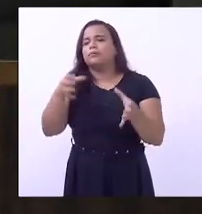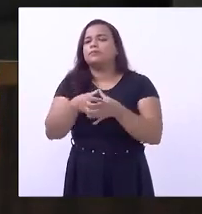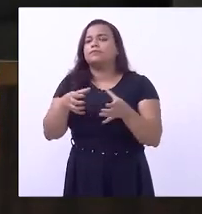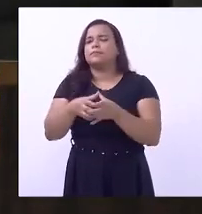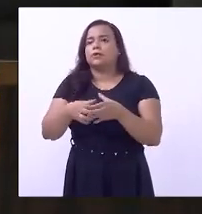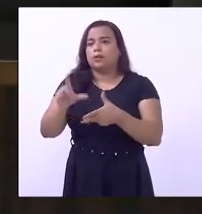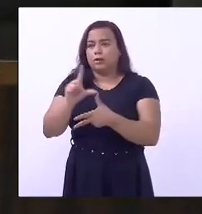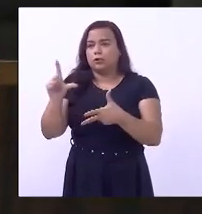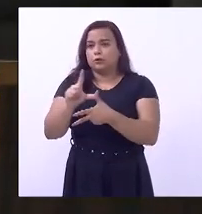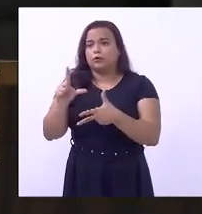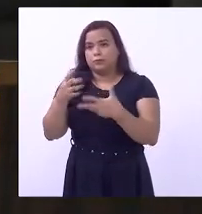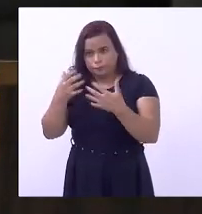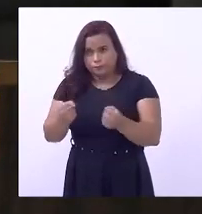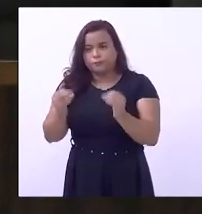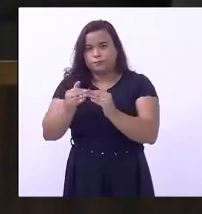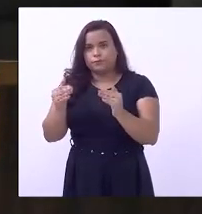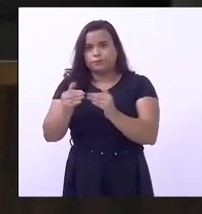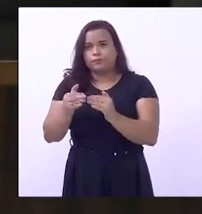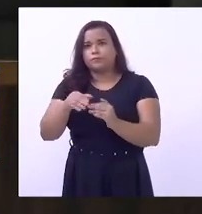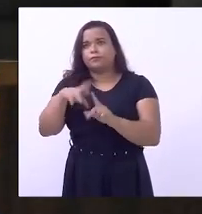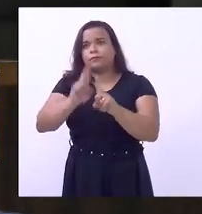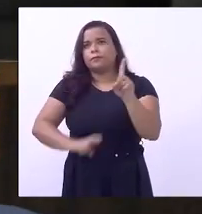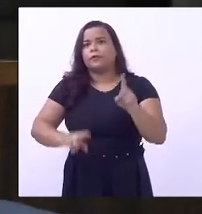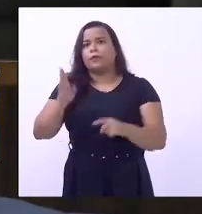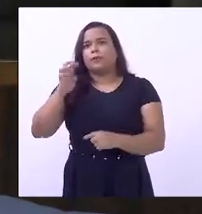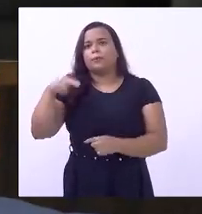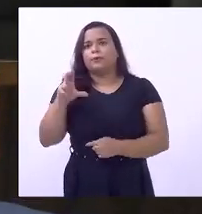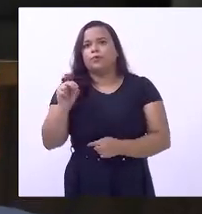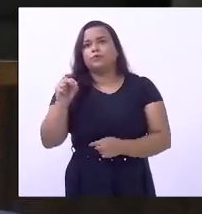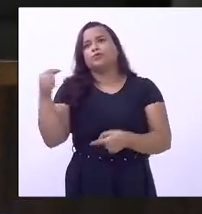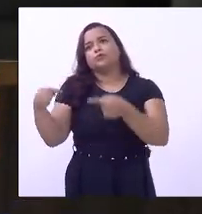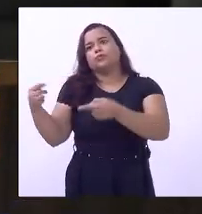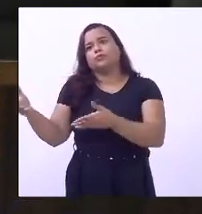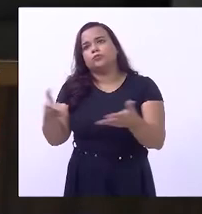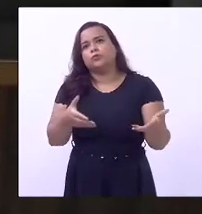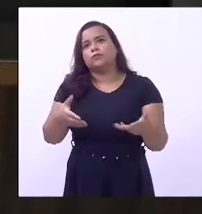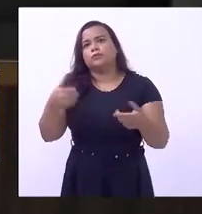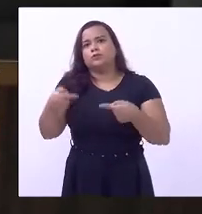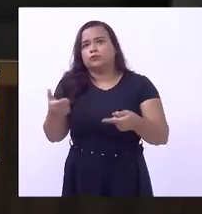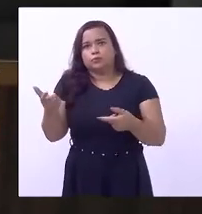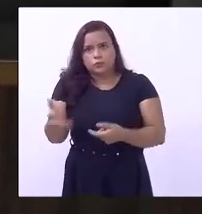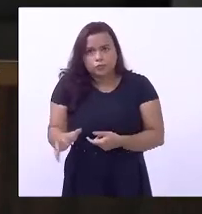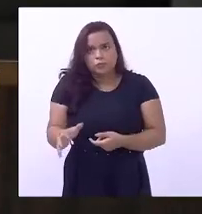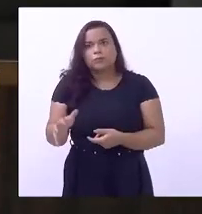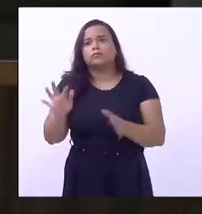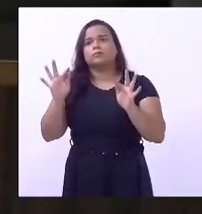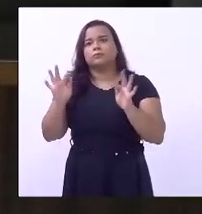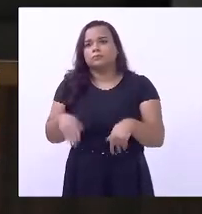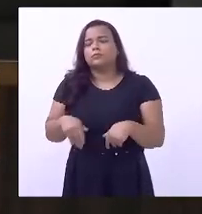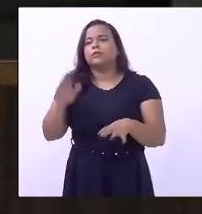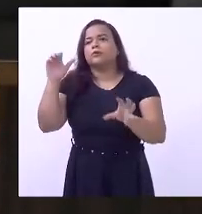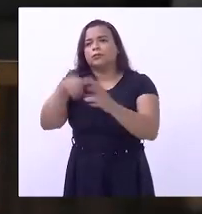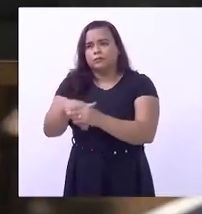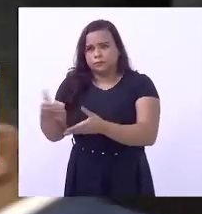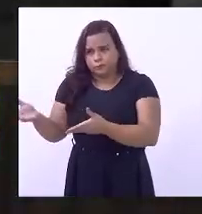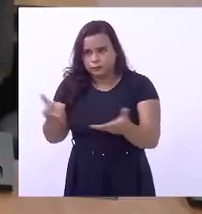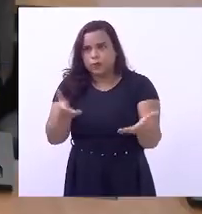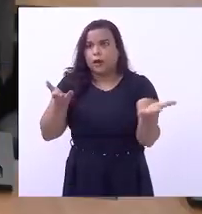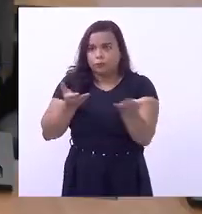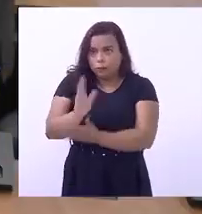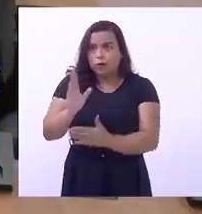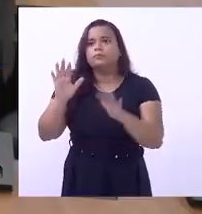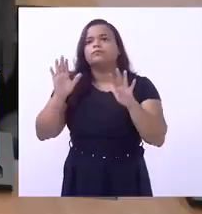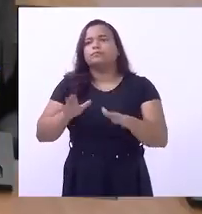relator deputado Bruno Dauari. Em discussão, não havendo quem queira discutir, encerrada a discussão em votação. Os senhores que aprovam, permaneçam como